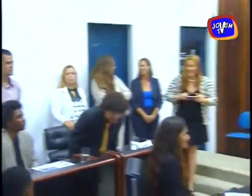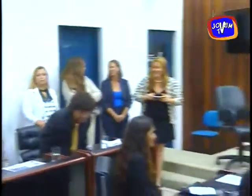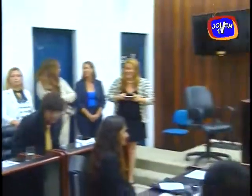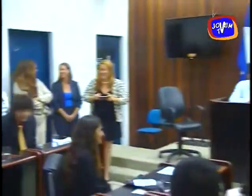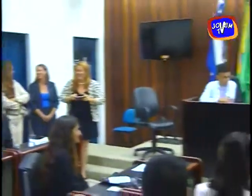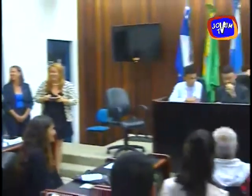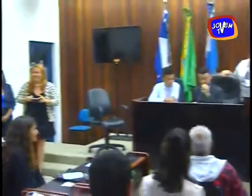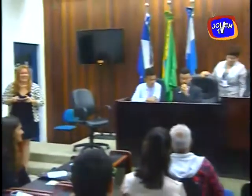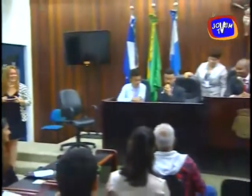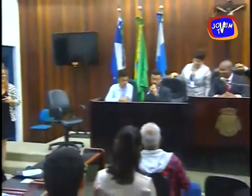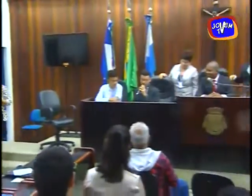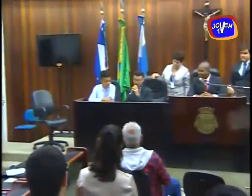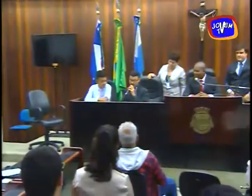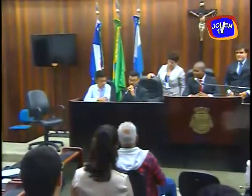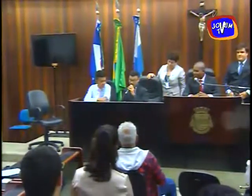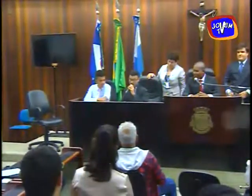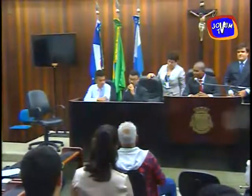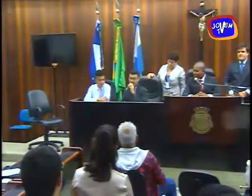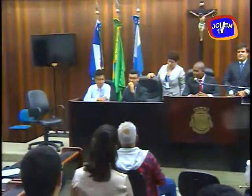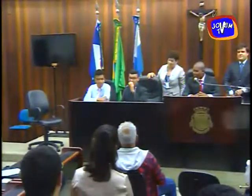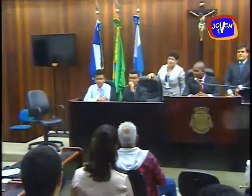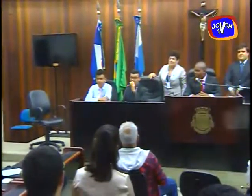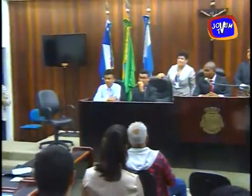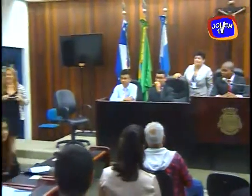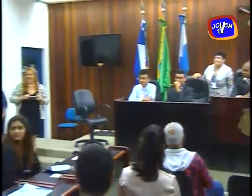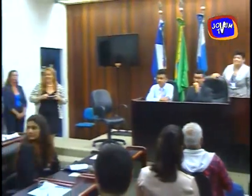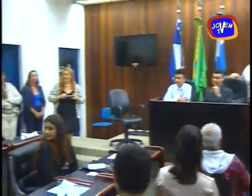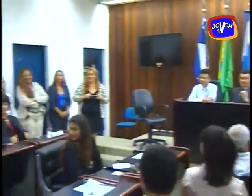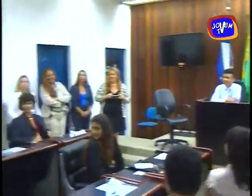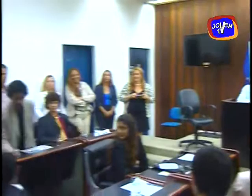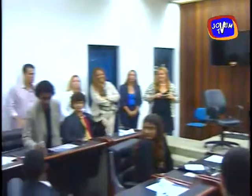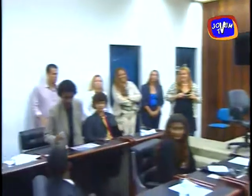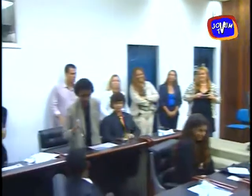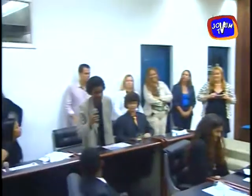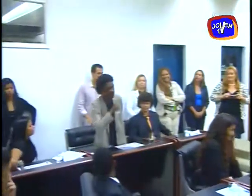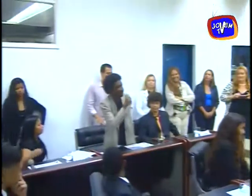Com a palavra, o nobre vereador Matheus Soares.